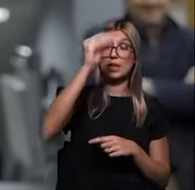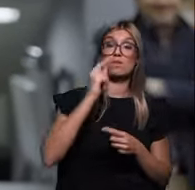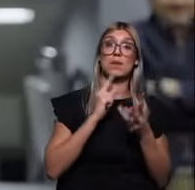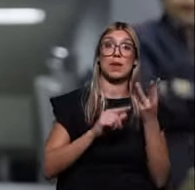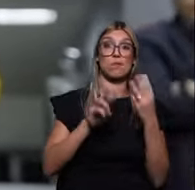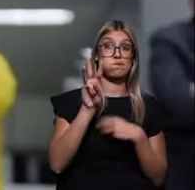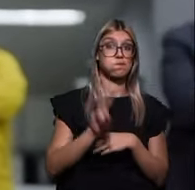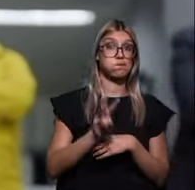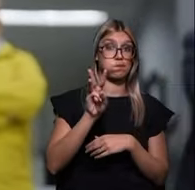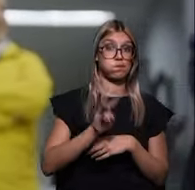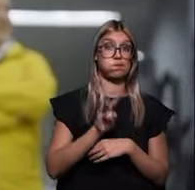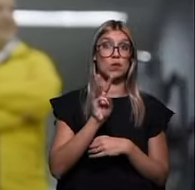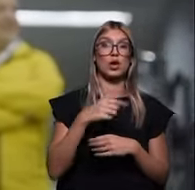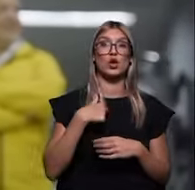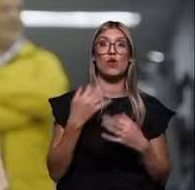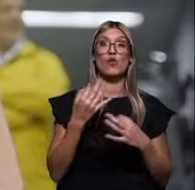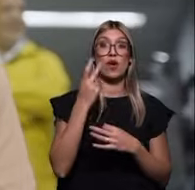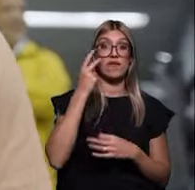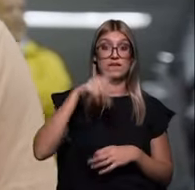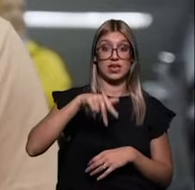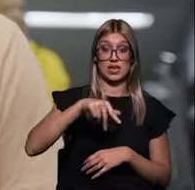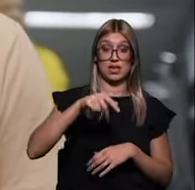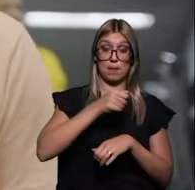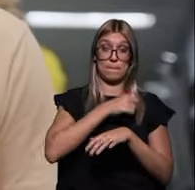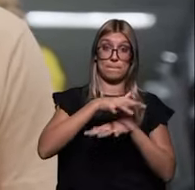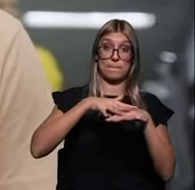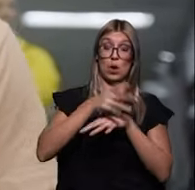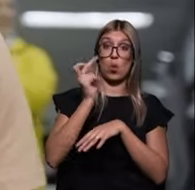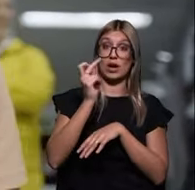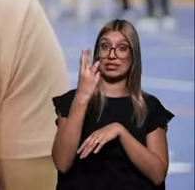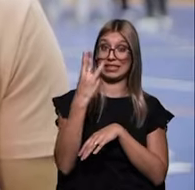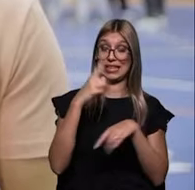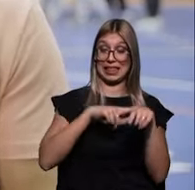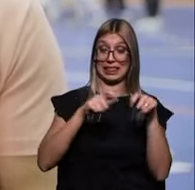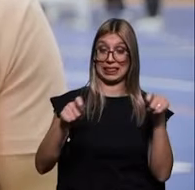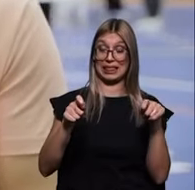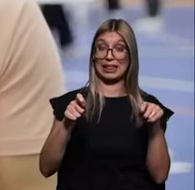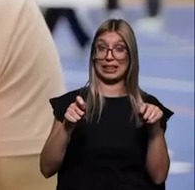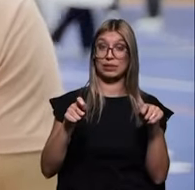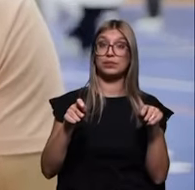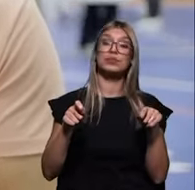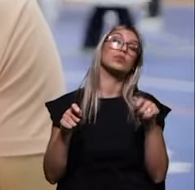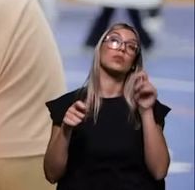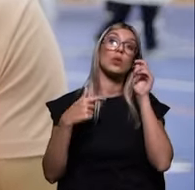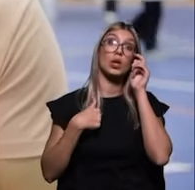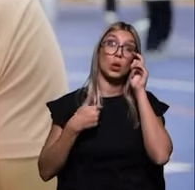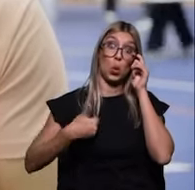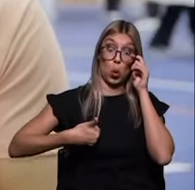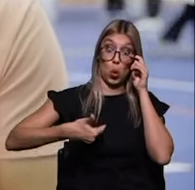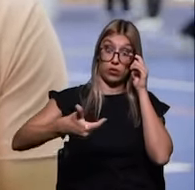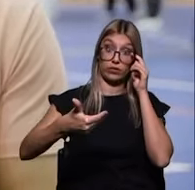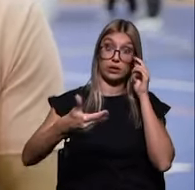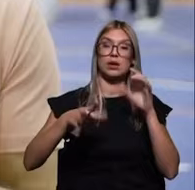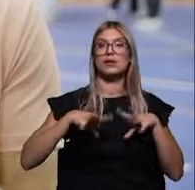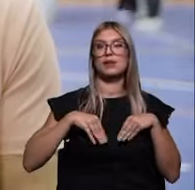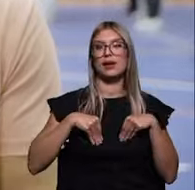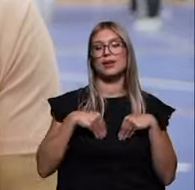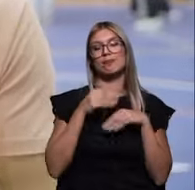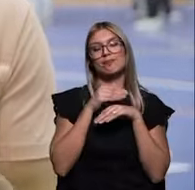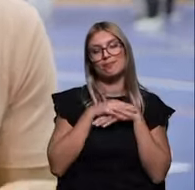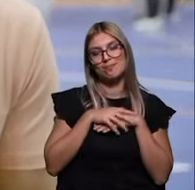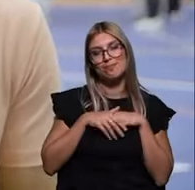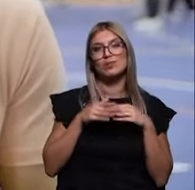Eu fui morador da Madragoa durante 3 anos. Eu recebi o convite com muito carinho. Porque como